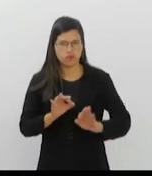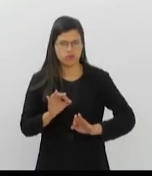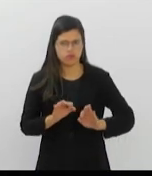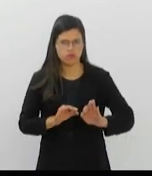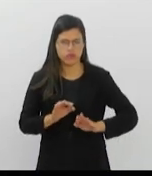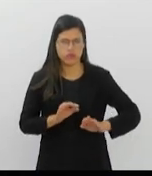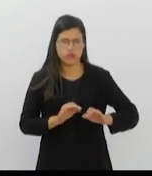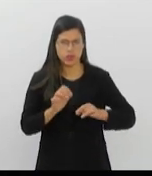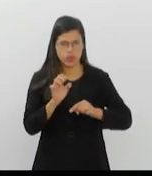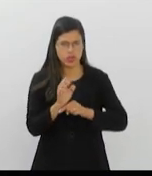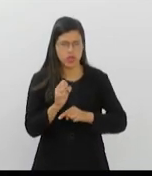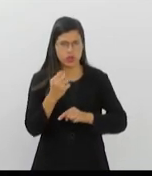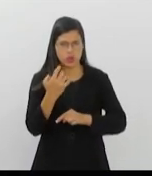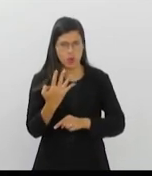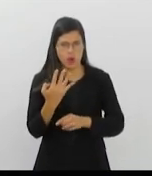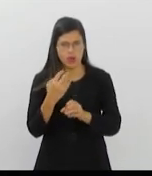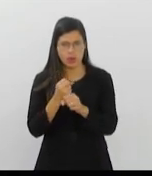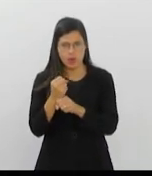4